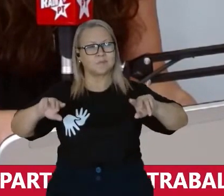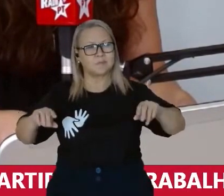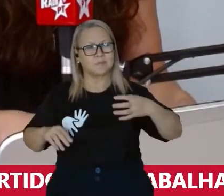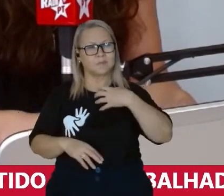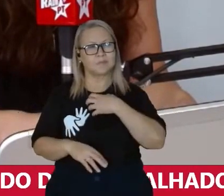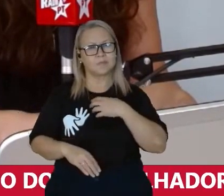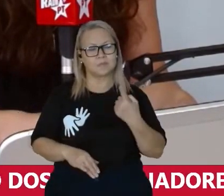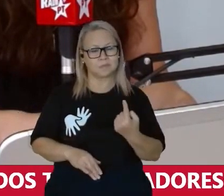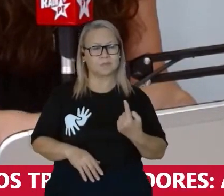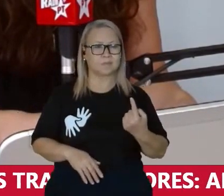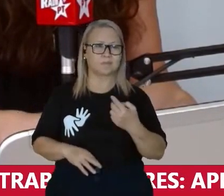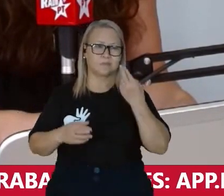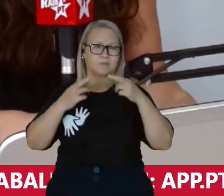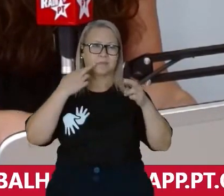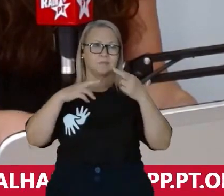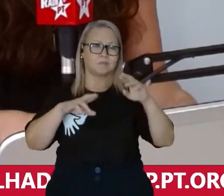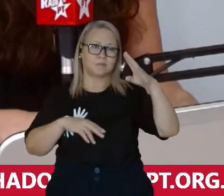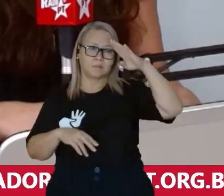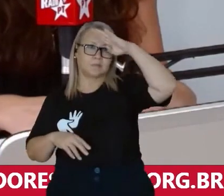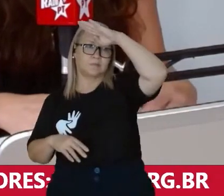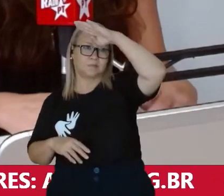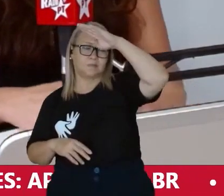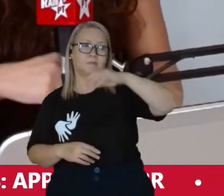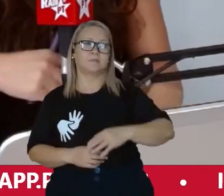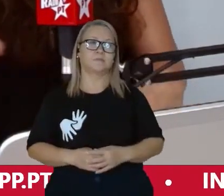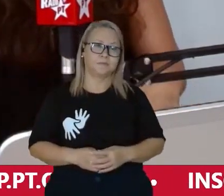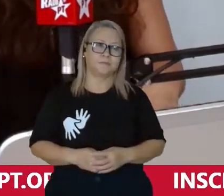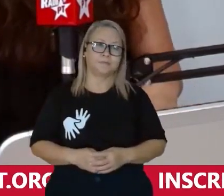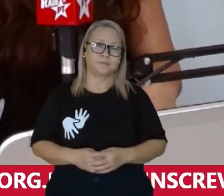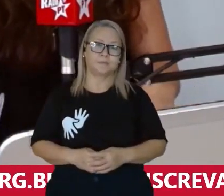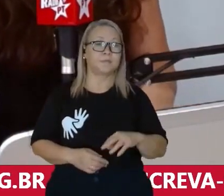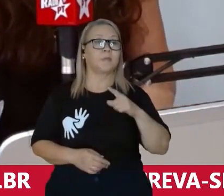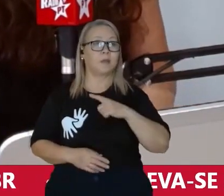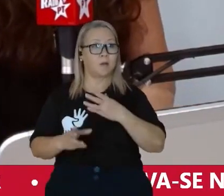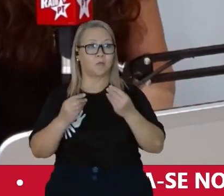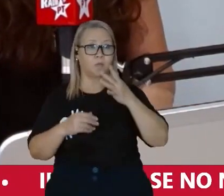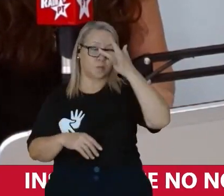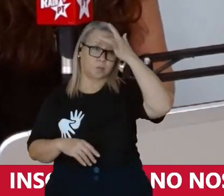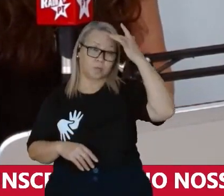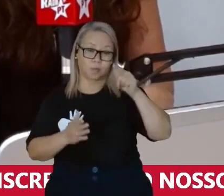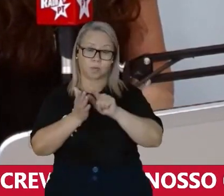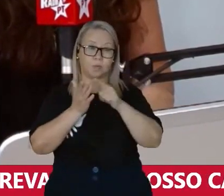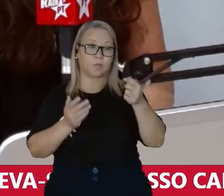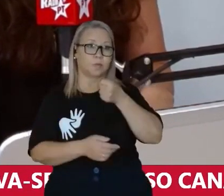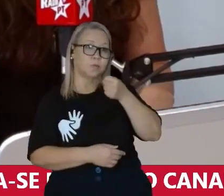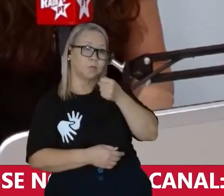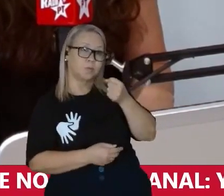estava meio sozinho na crítica ao bolsonarismo. Não, assim, logicamente, teve muita gente, muito jornalista muito